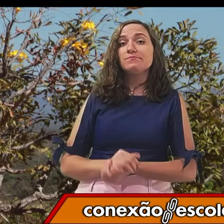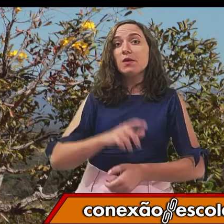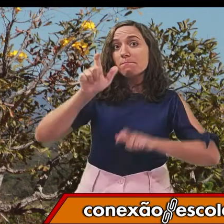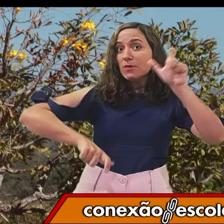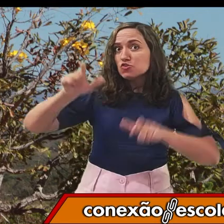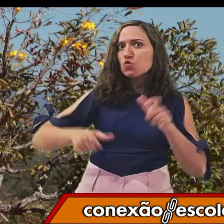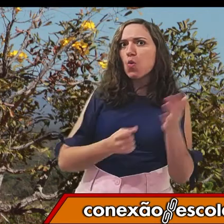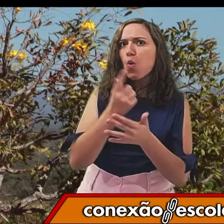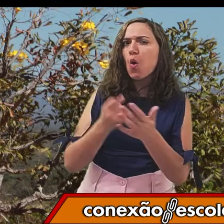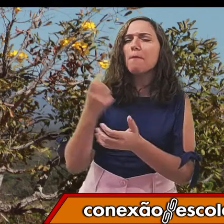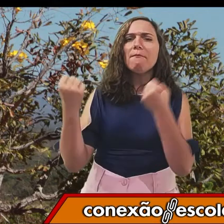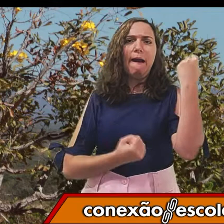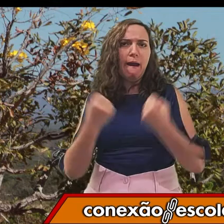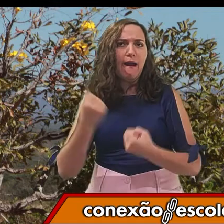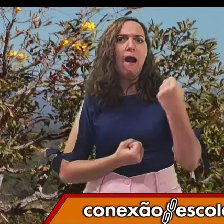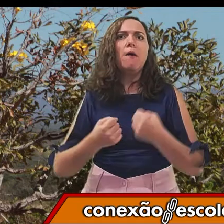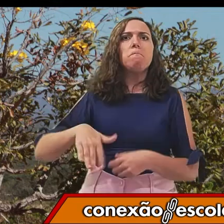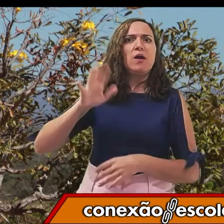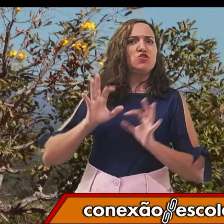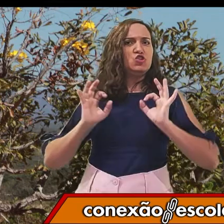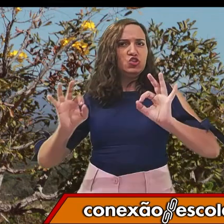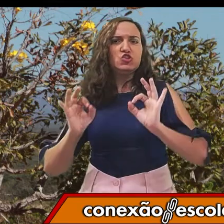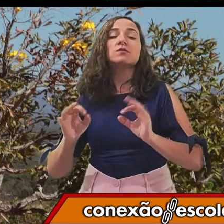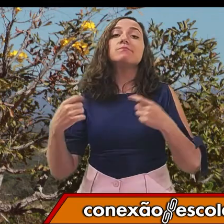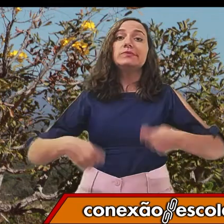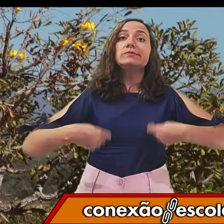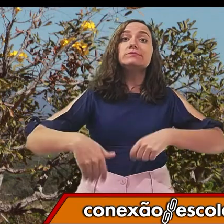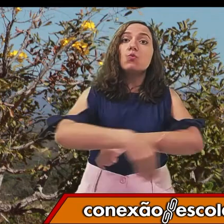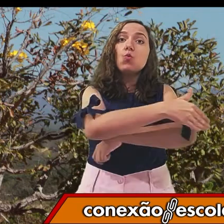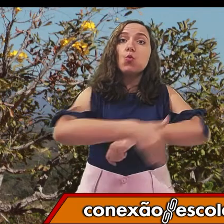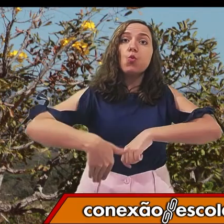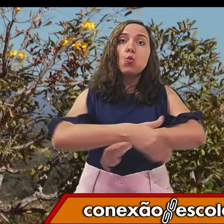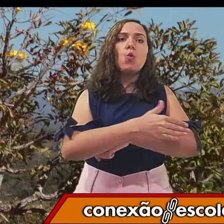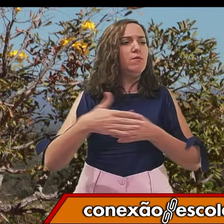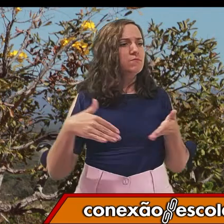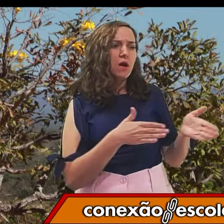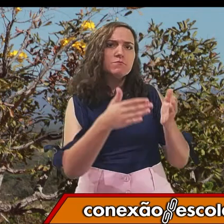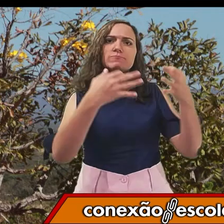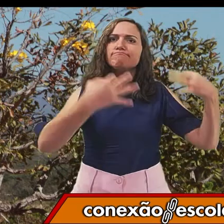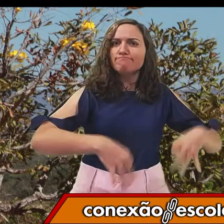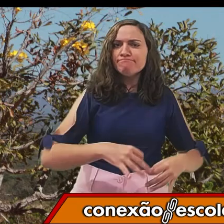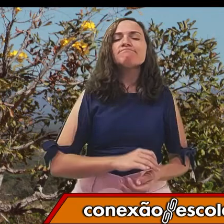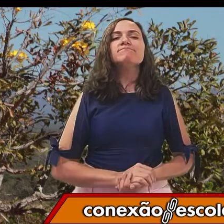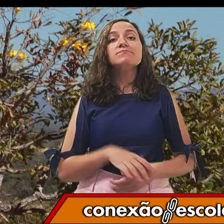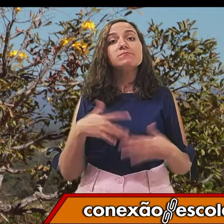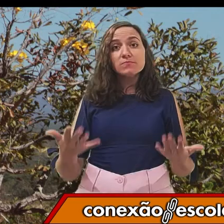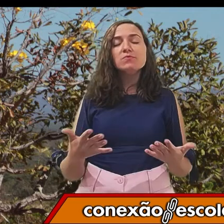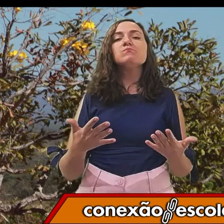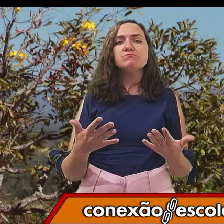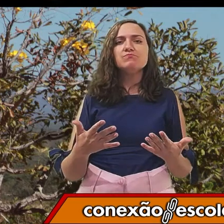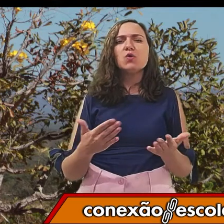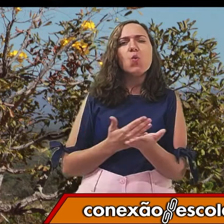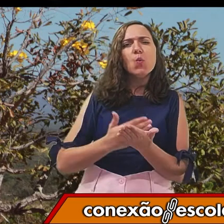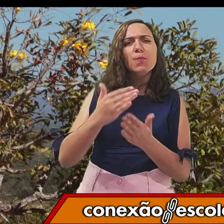carros, mais e melhores, as estradas tiveram que ser construídas. Então, lá no final, no início,